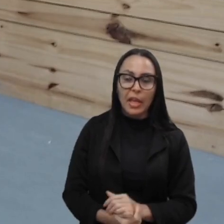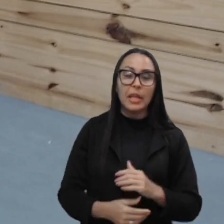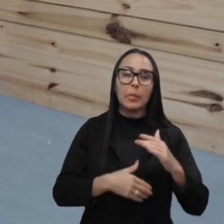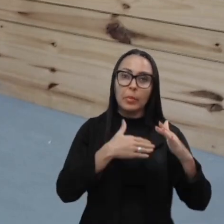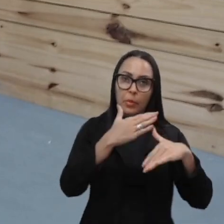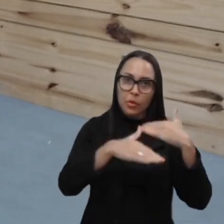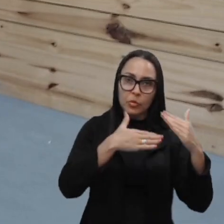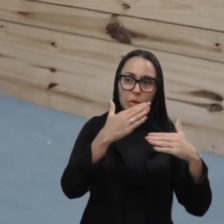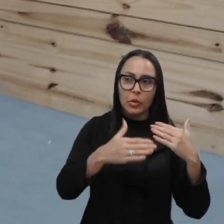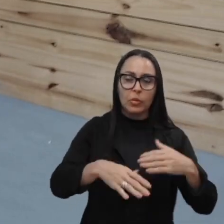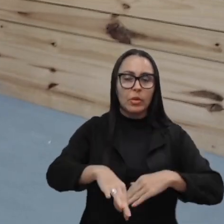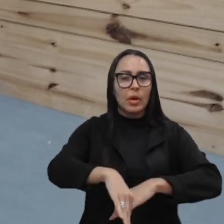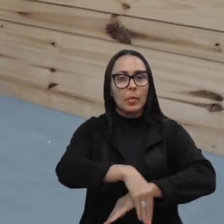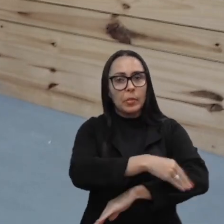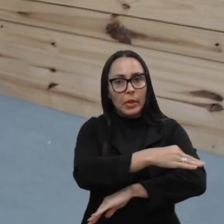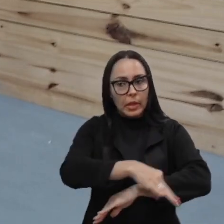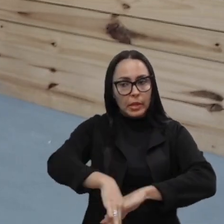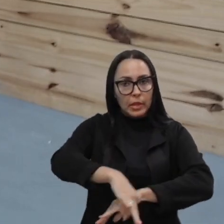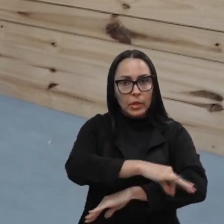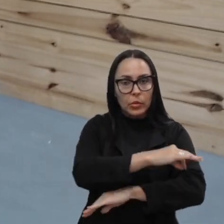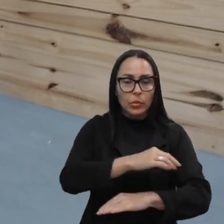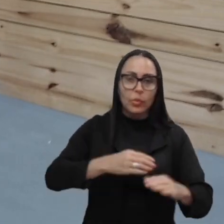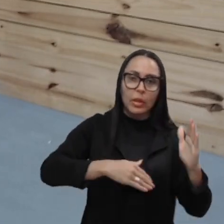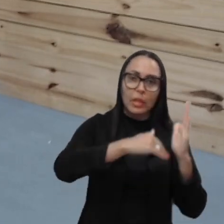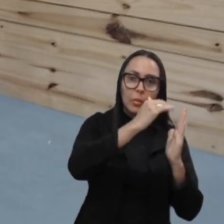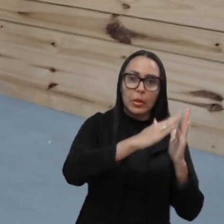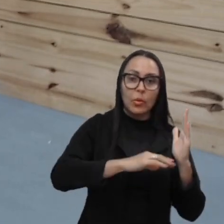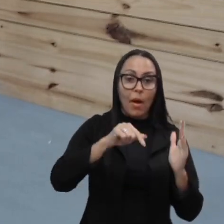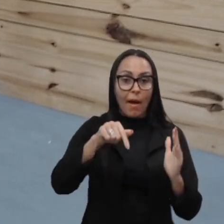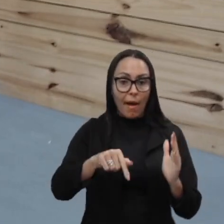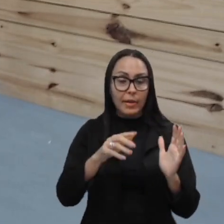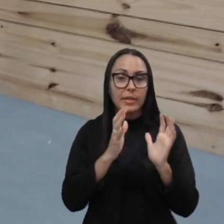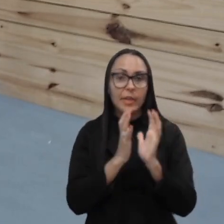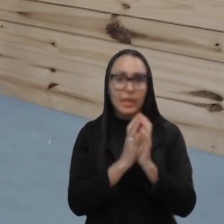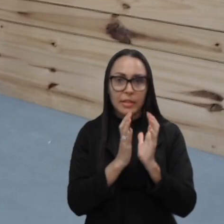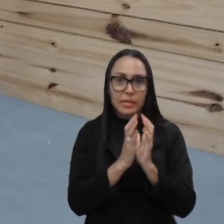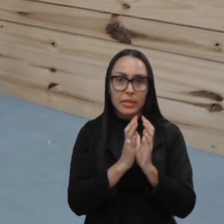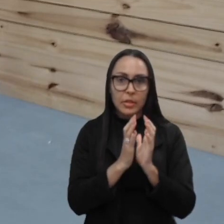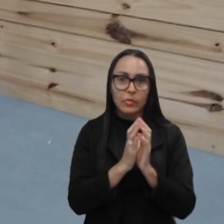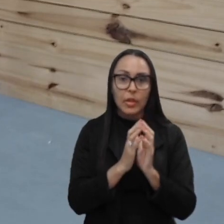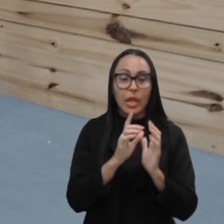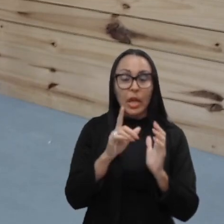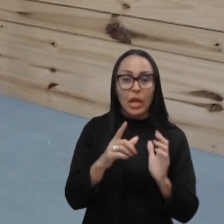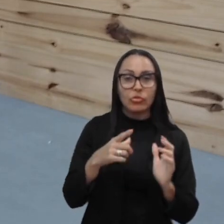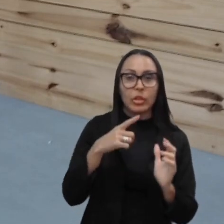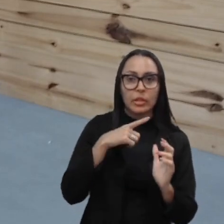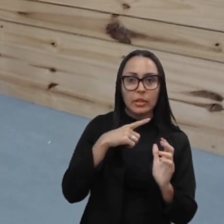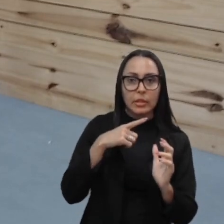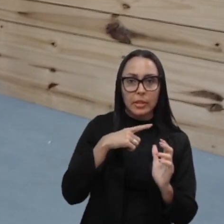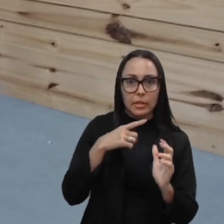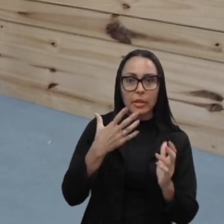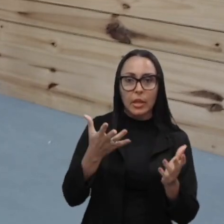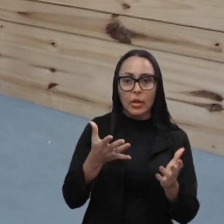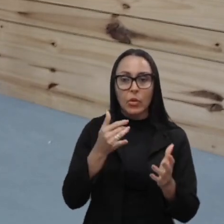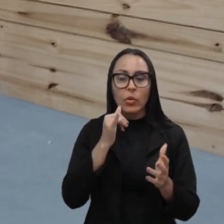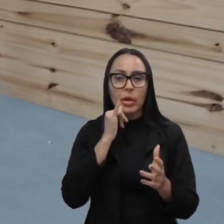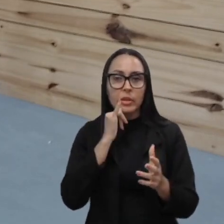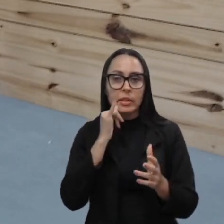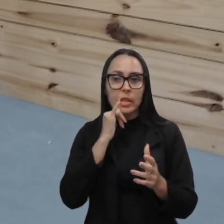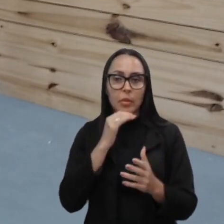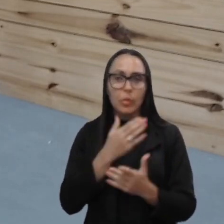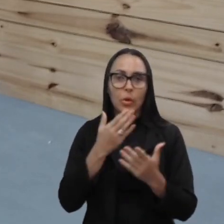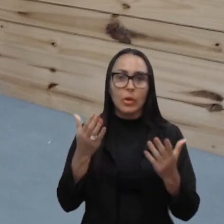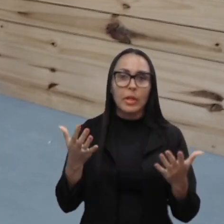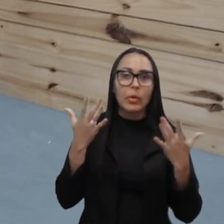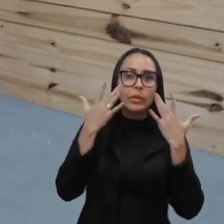prosperou na arquitetura, na pintura. Aqui em Recife, se você tiver de passagem, a gente tem um exemplar da arquitetura Art Nouveau, que é o